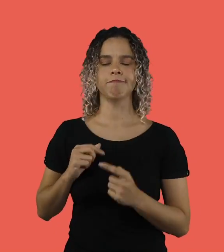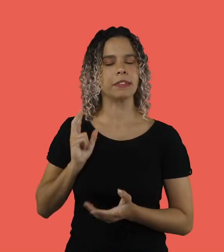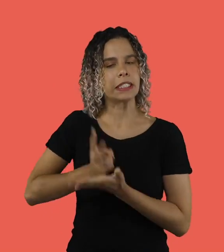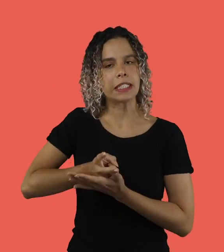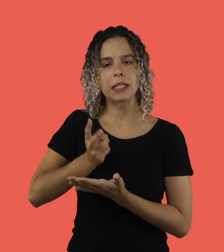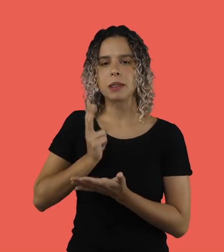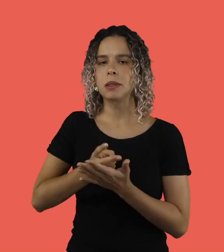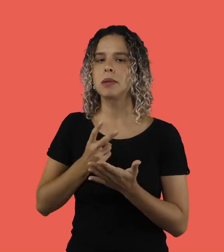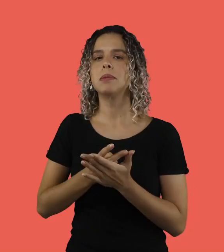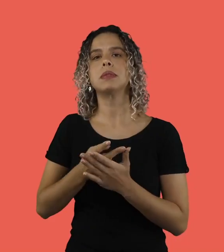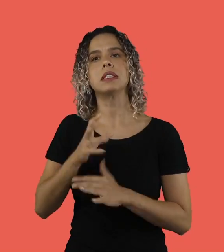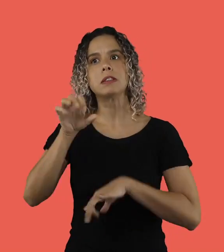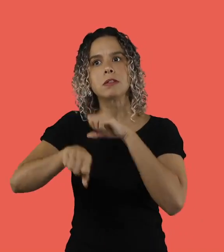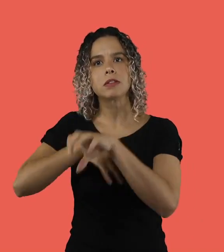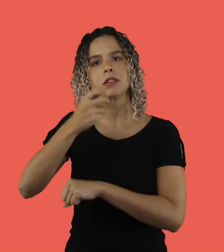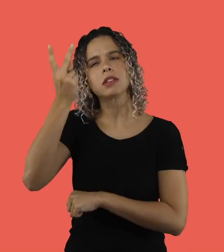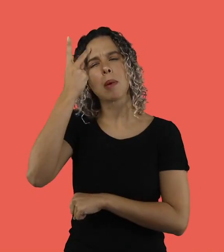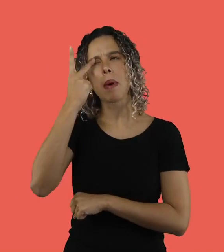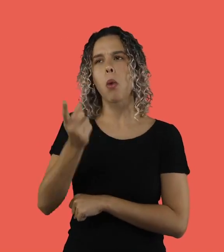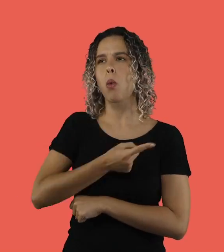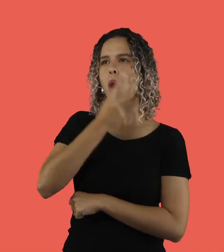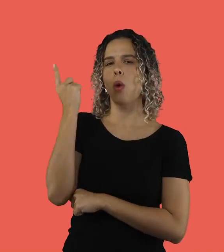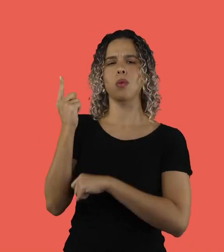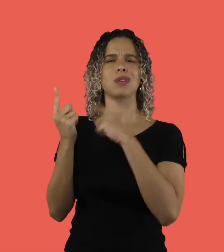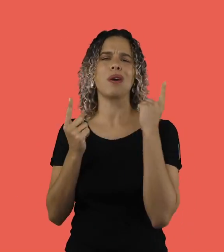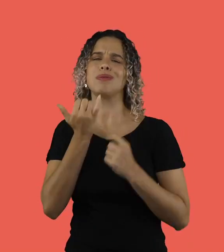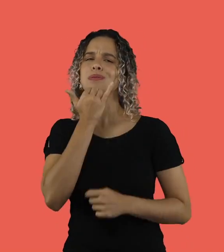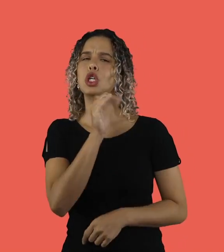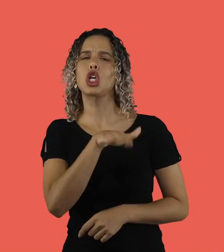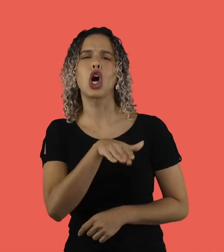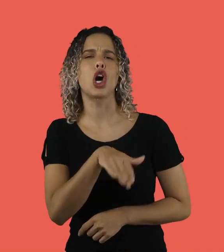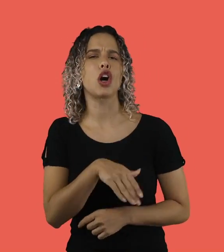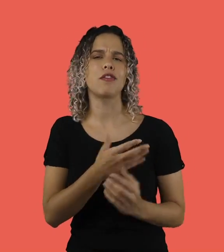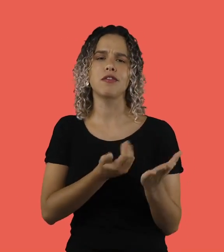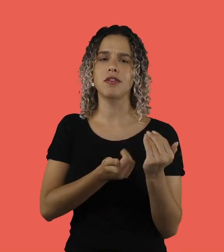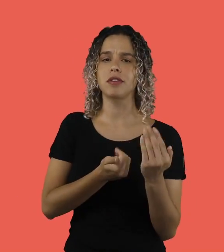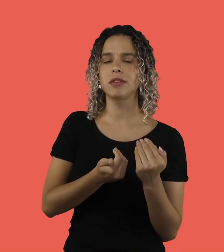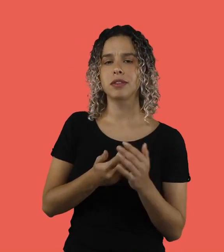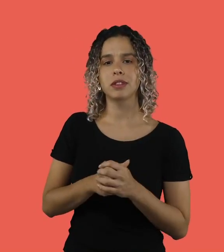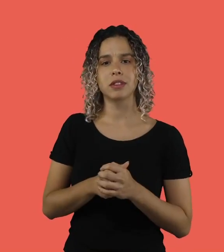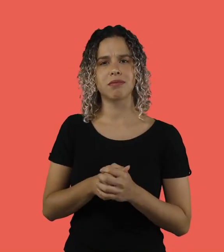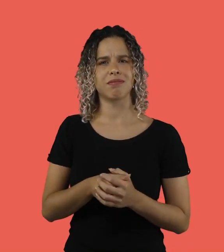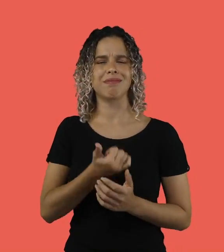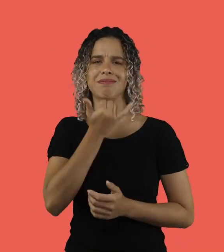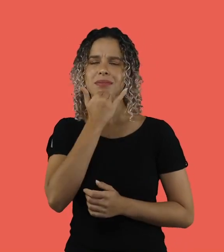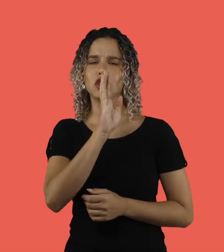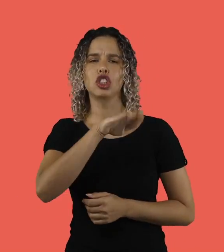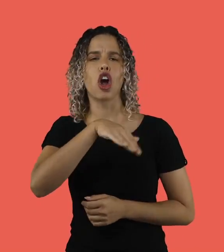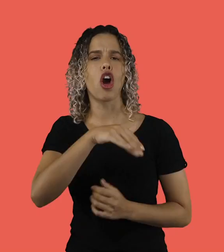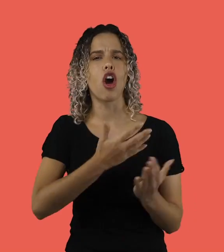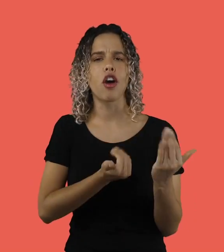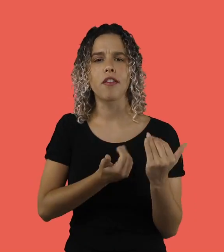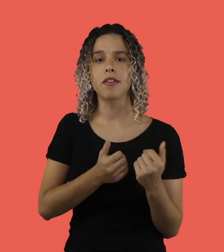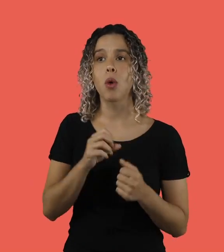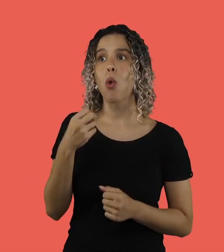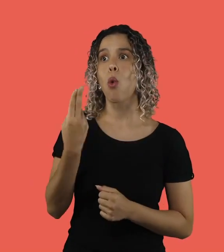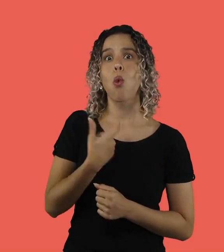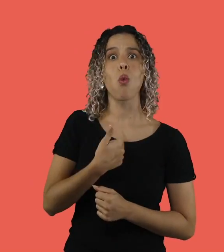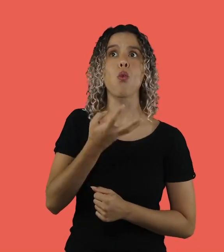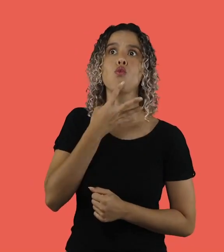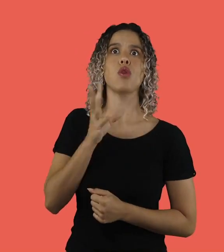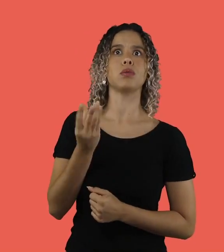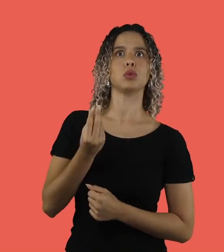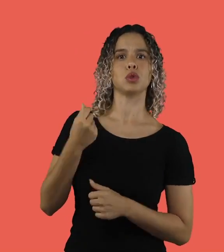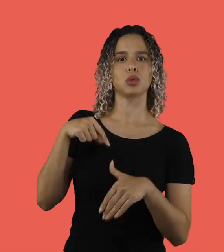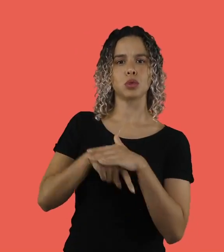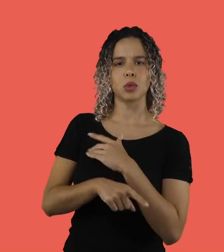sempre passei, principalmente em São Paulo, era não. Ela é muito nova. Tinha muito isso, de eu ser nova demais, ou por eu